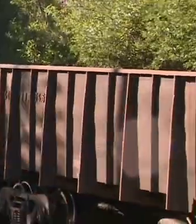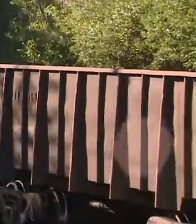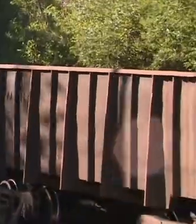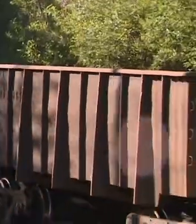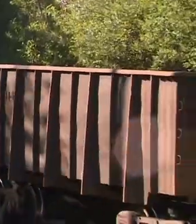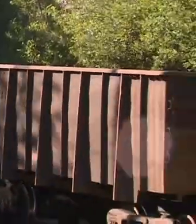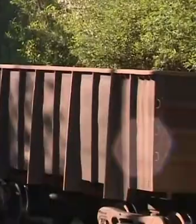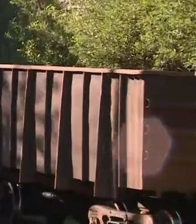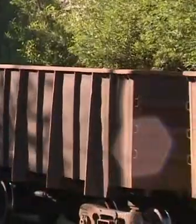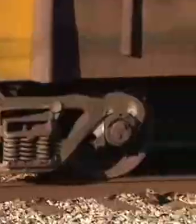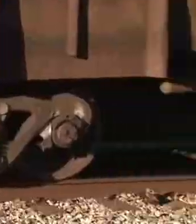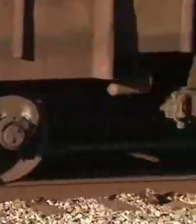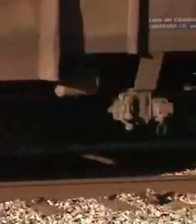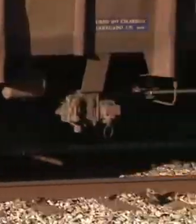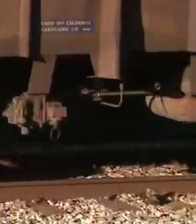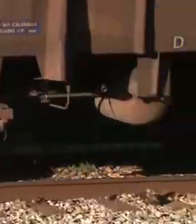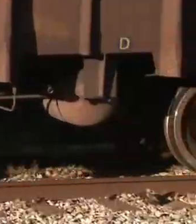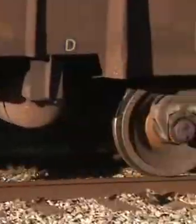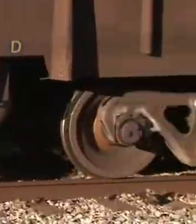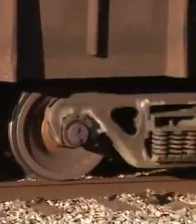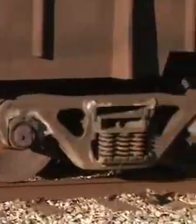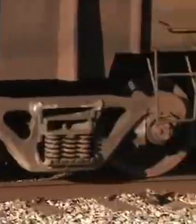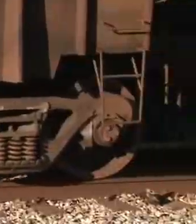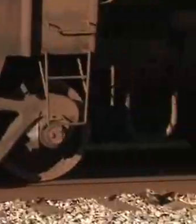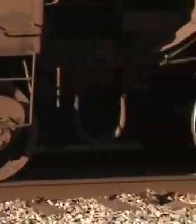Tchau, tchau.